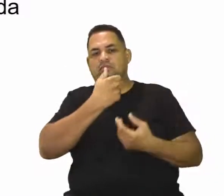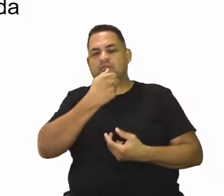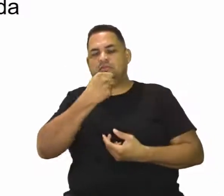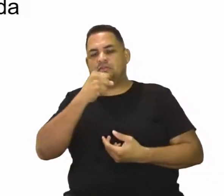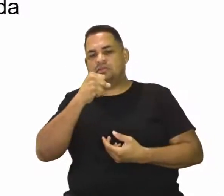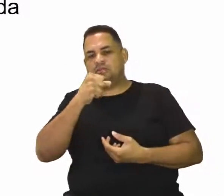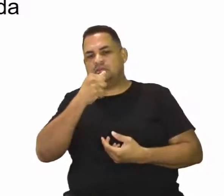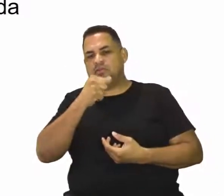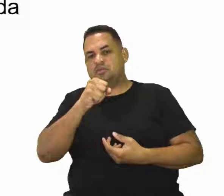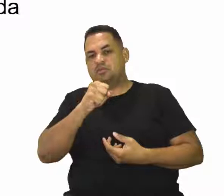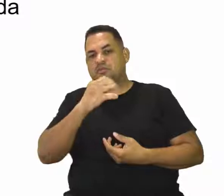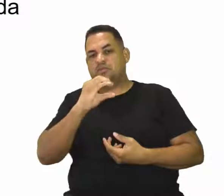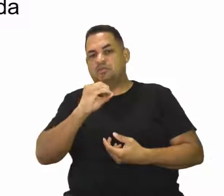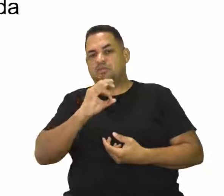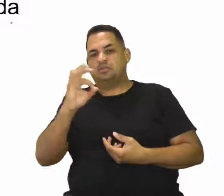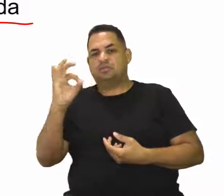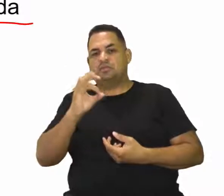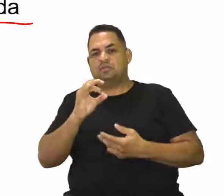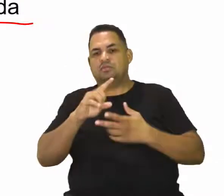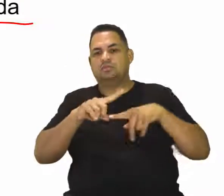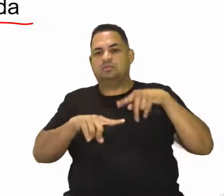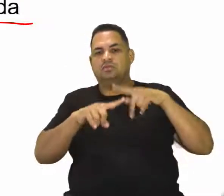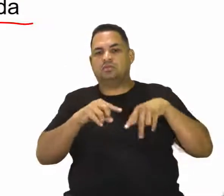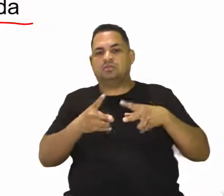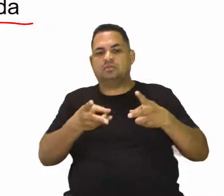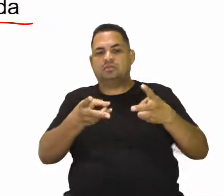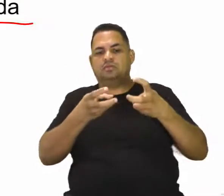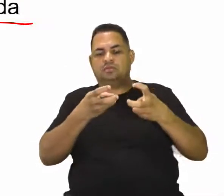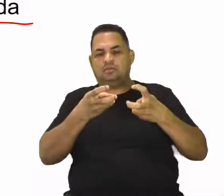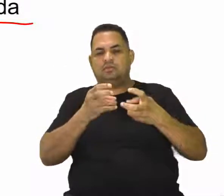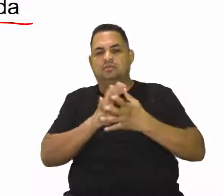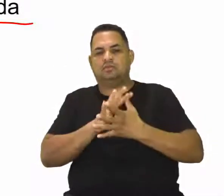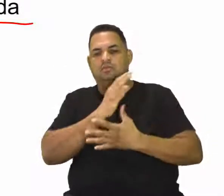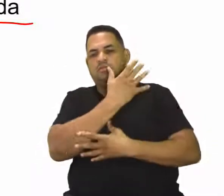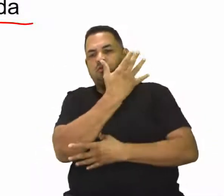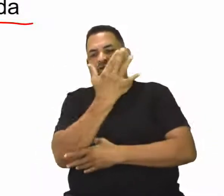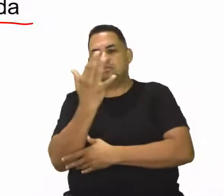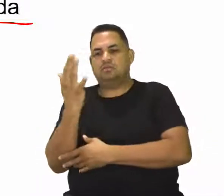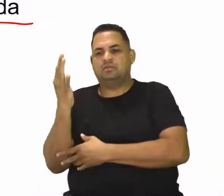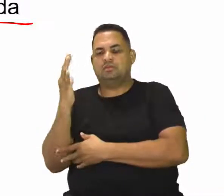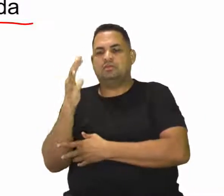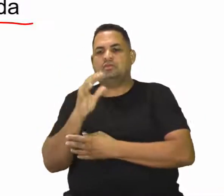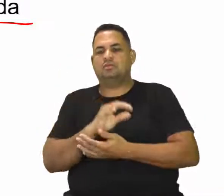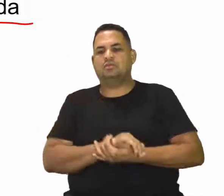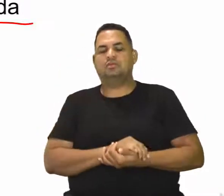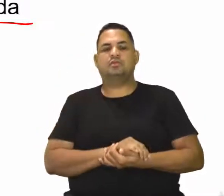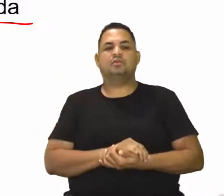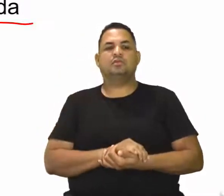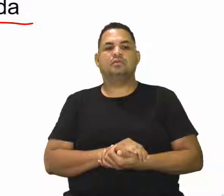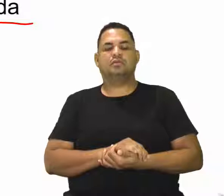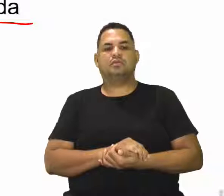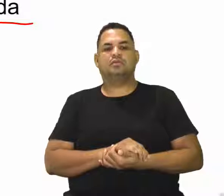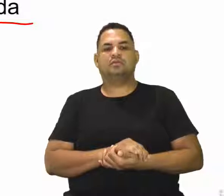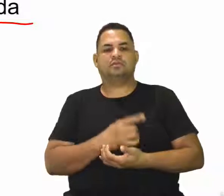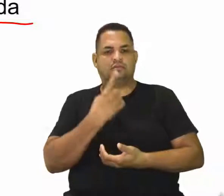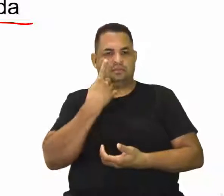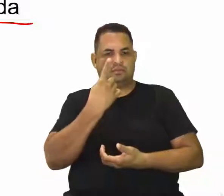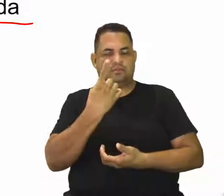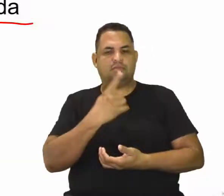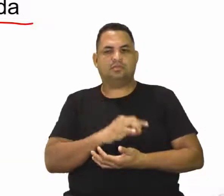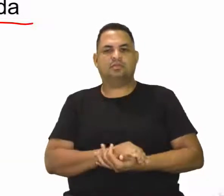de 80% dos recursos extraídos da natureza. Olha